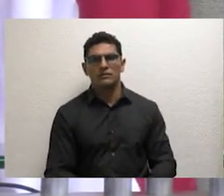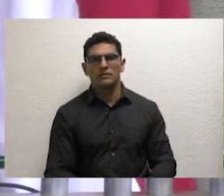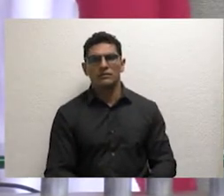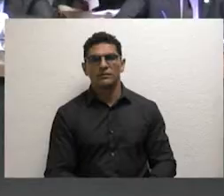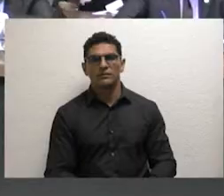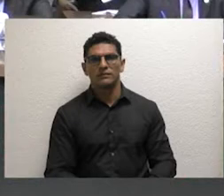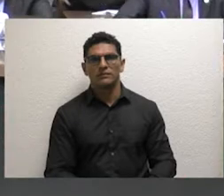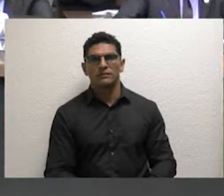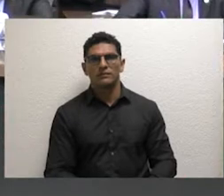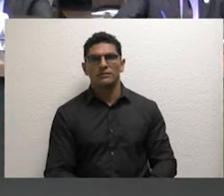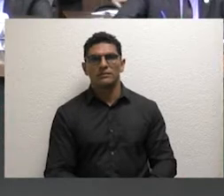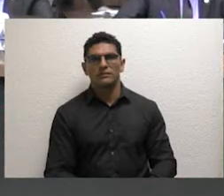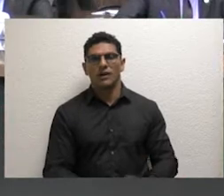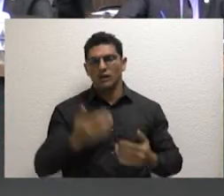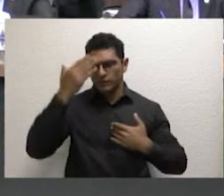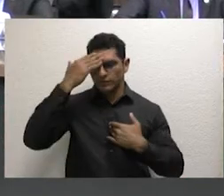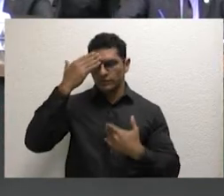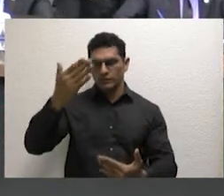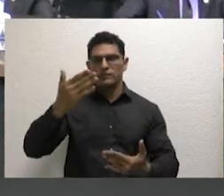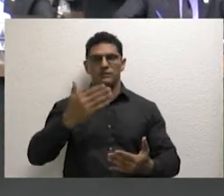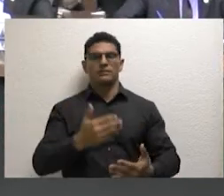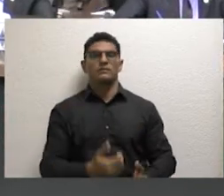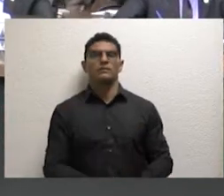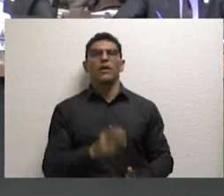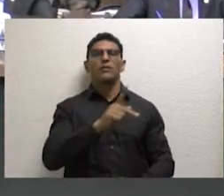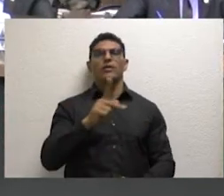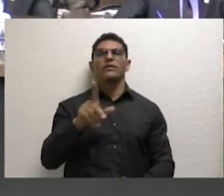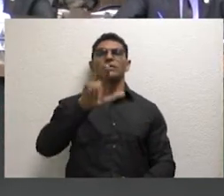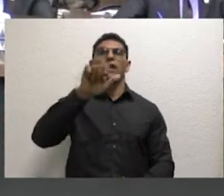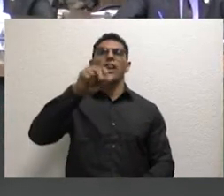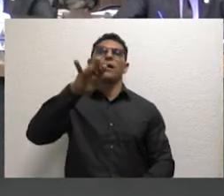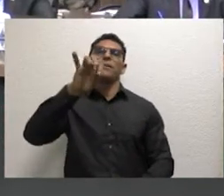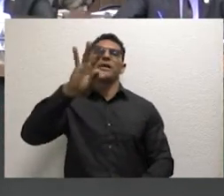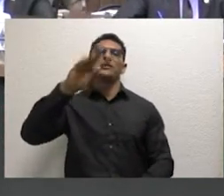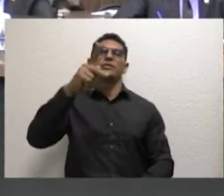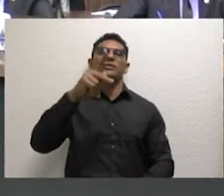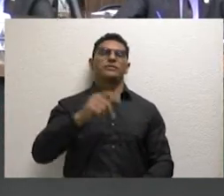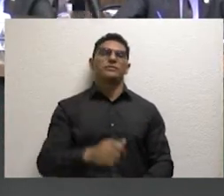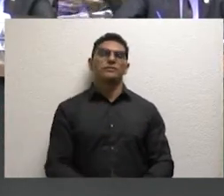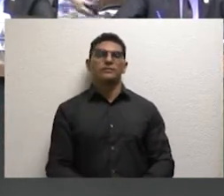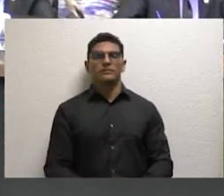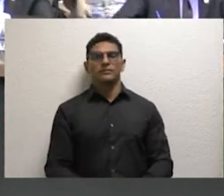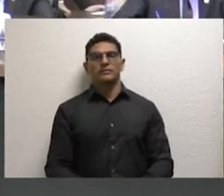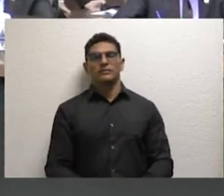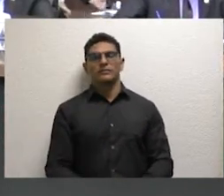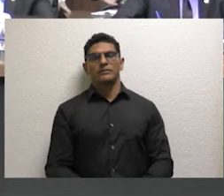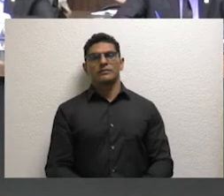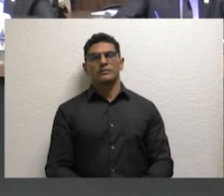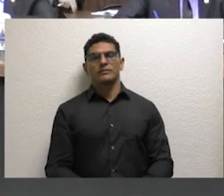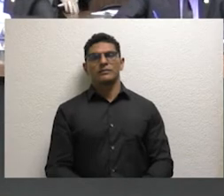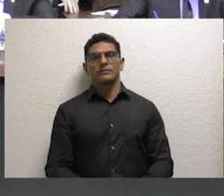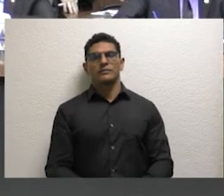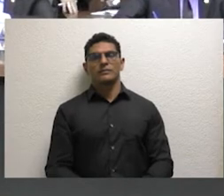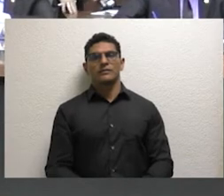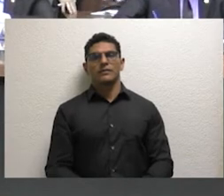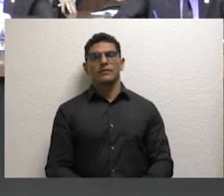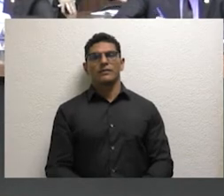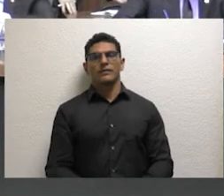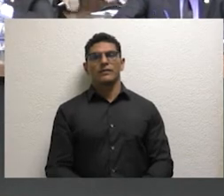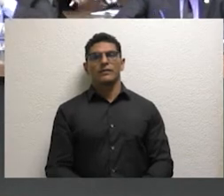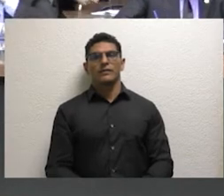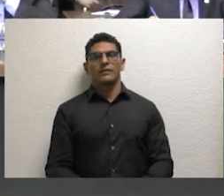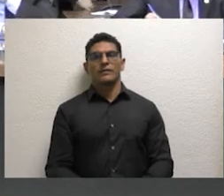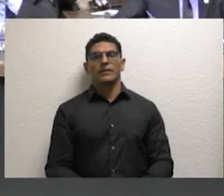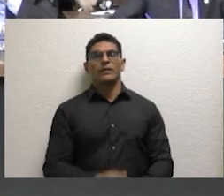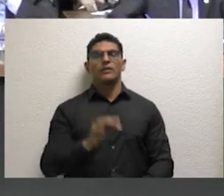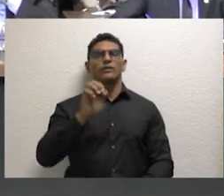obrigado professor Lambert professor Lambert ao finalzinho da